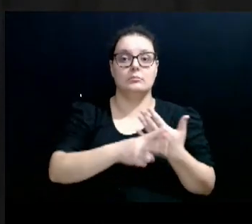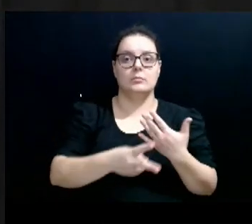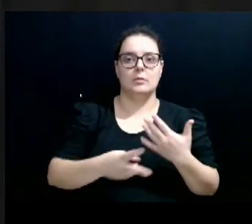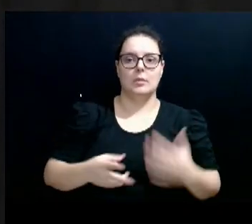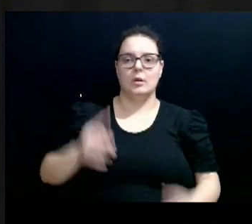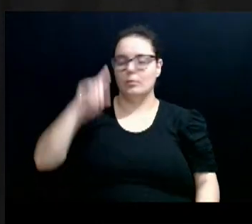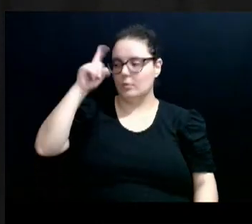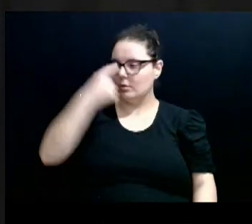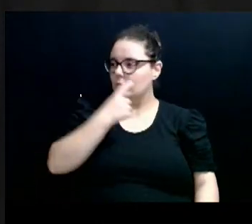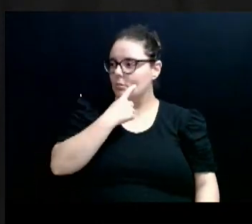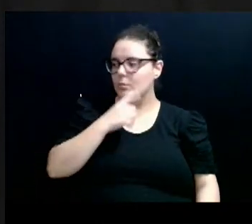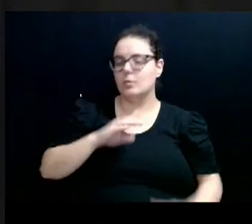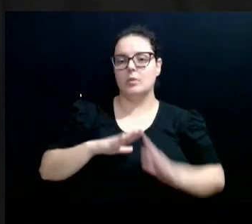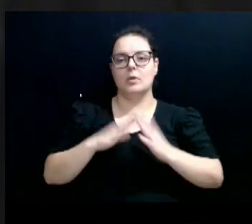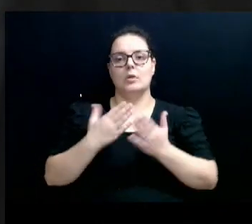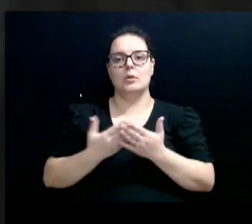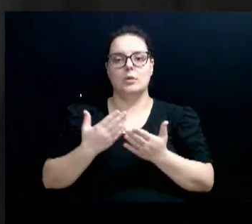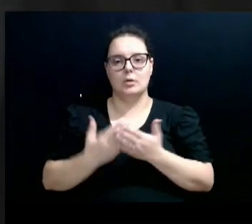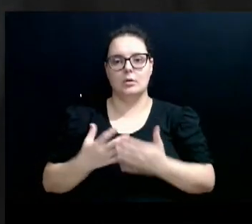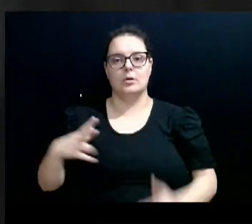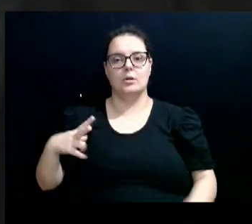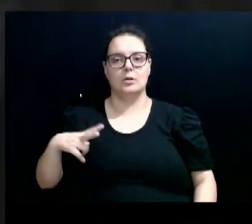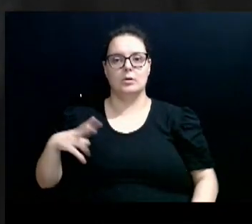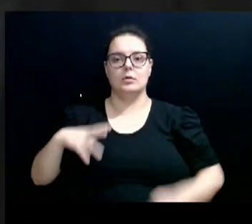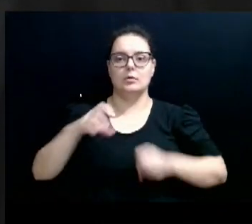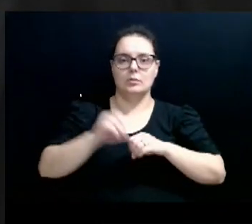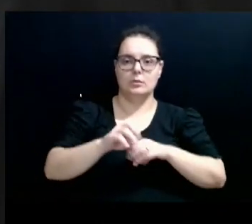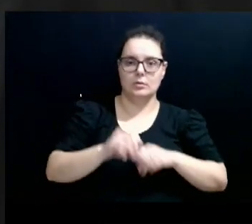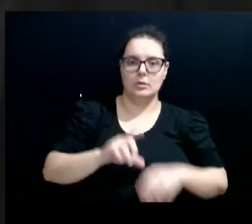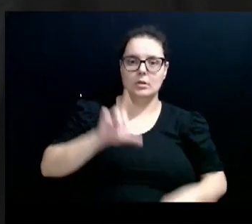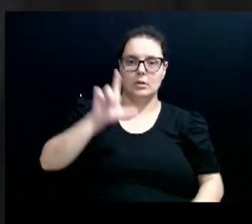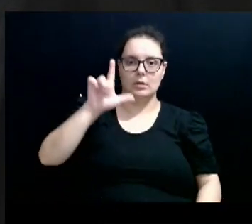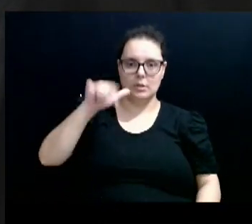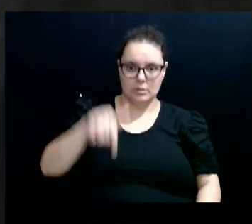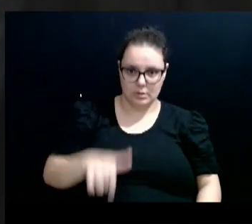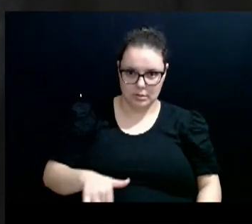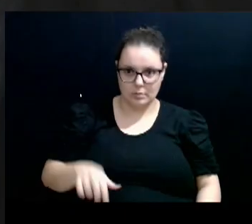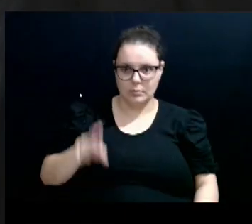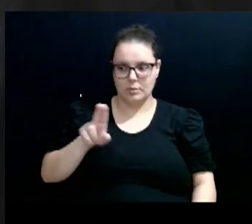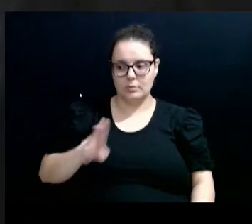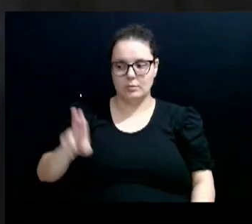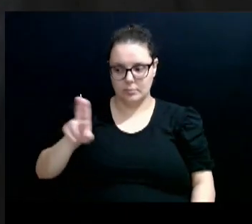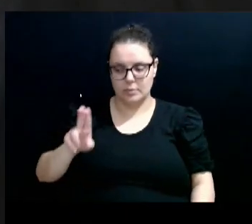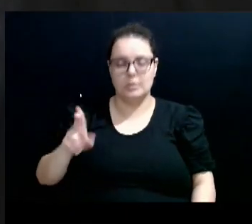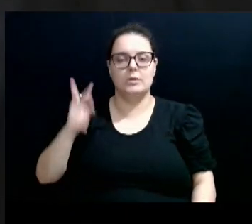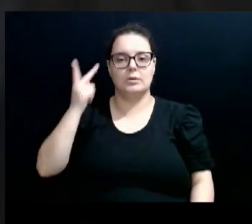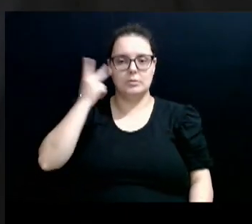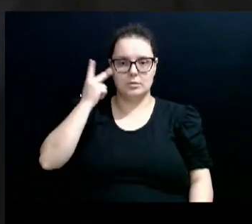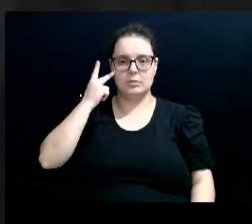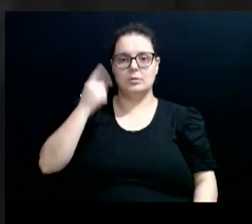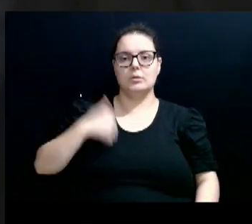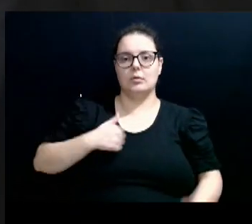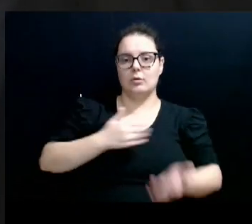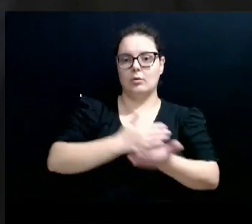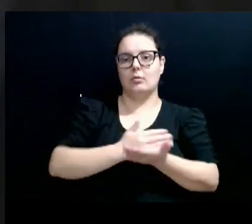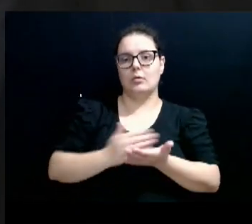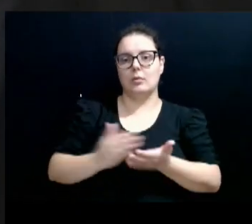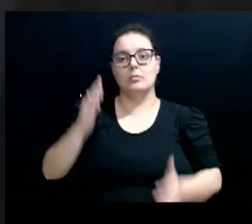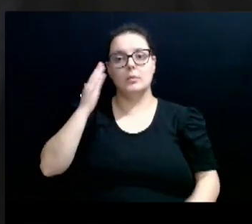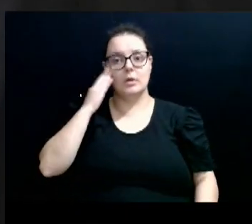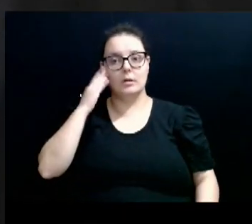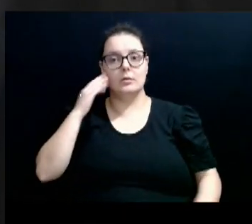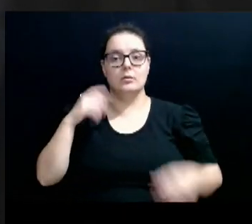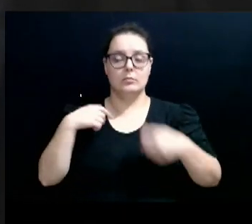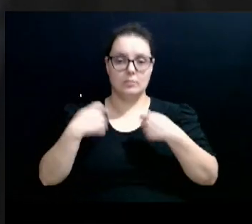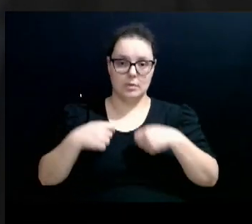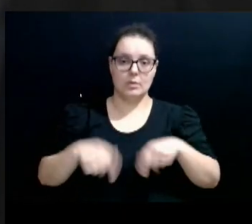escola particular. Foi depois que eu fiz a Universidade de São Paulo que eu comecei a entender que eu precisava também dar